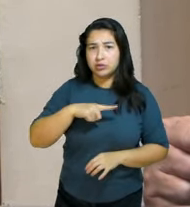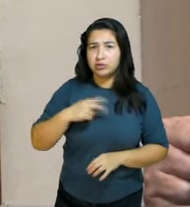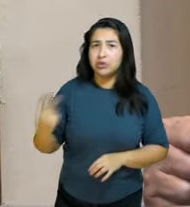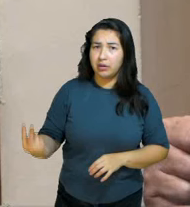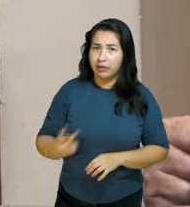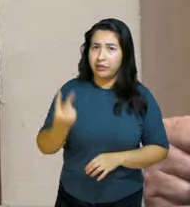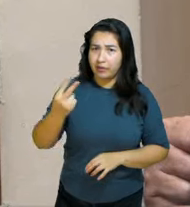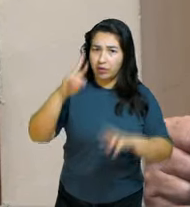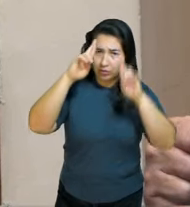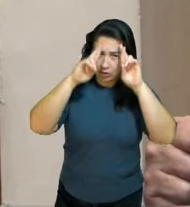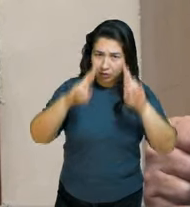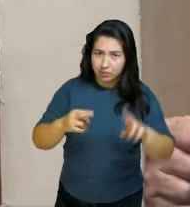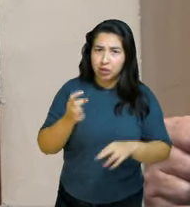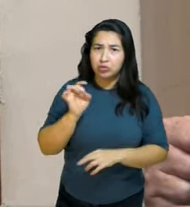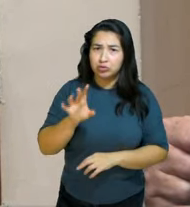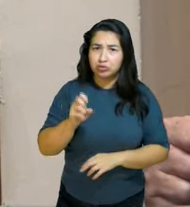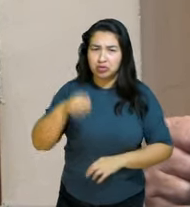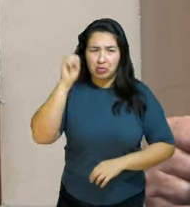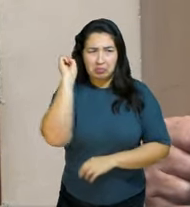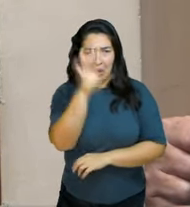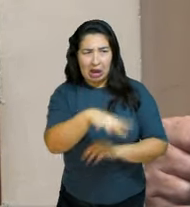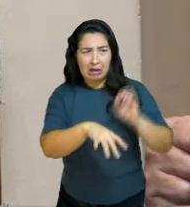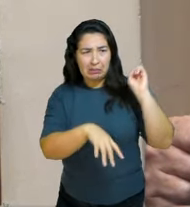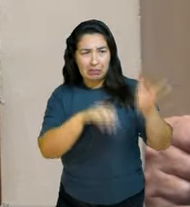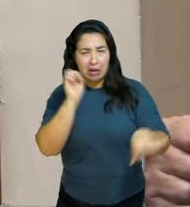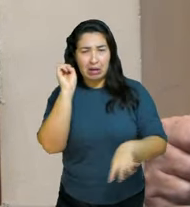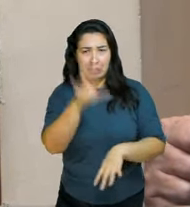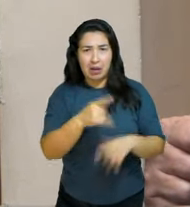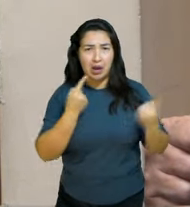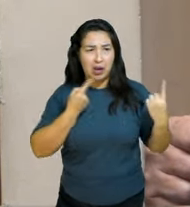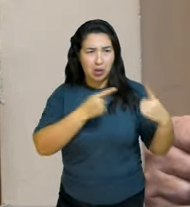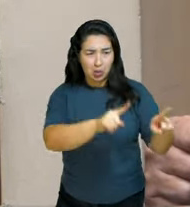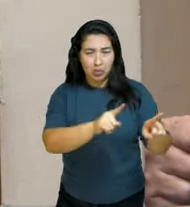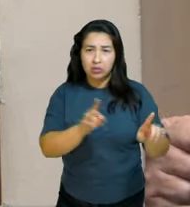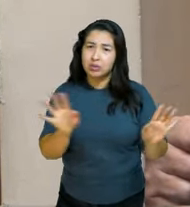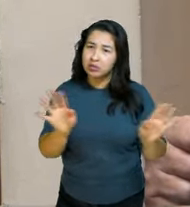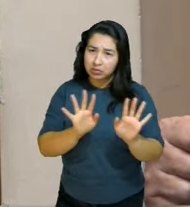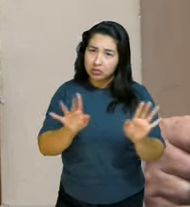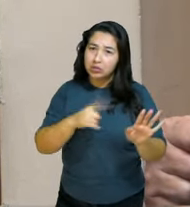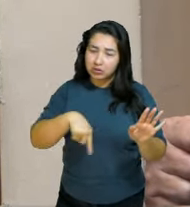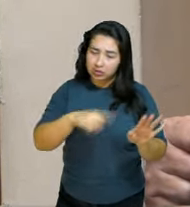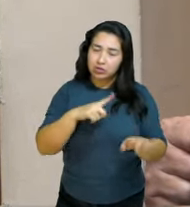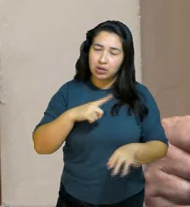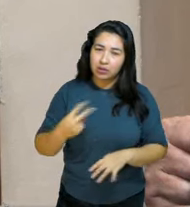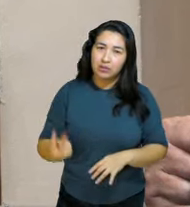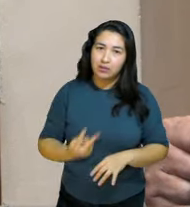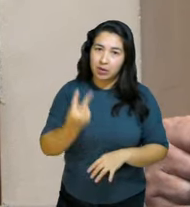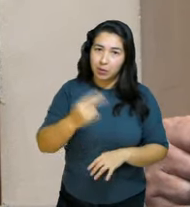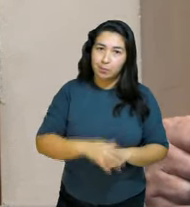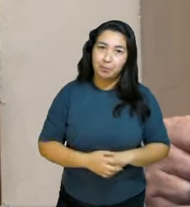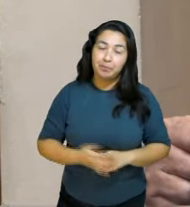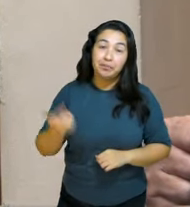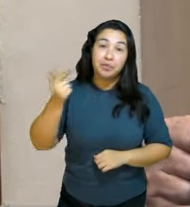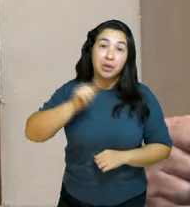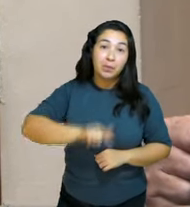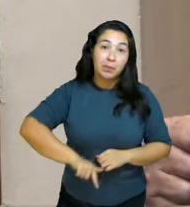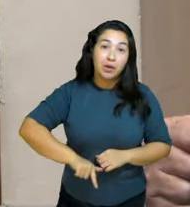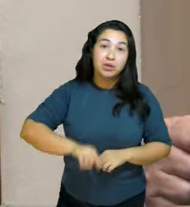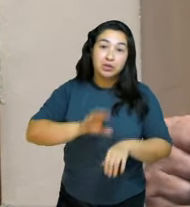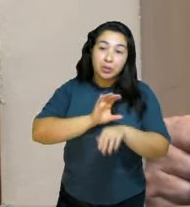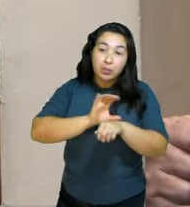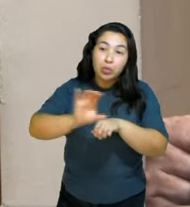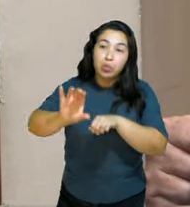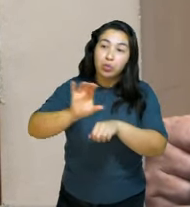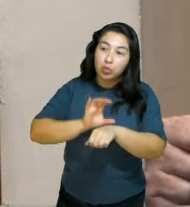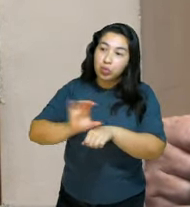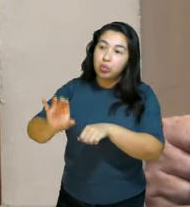Não é só jogar pedra na vidraça, não. Bom, além disso, nós repassamos vários recursos para os municípios,